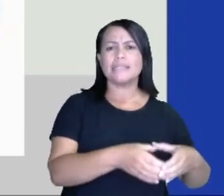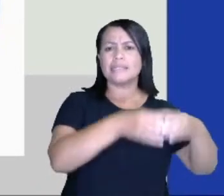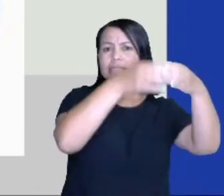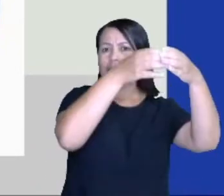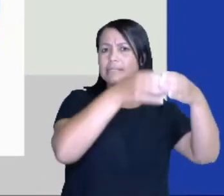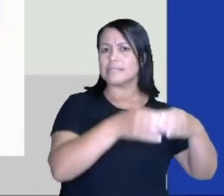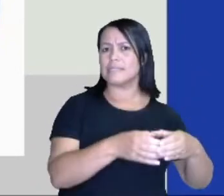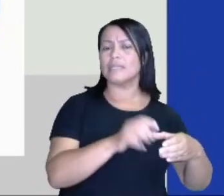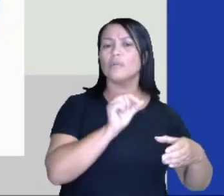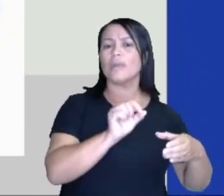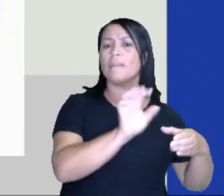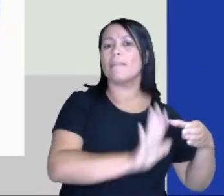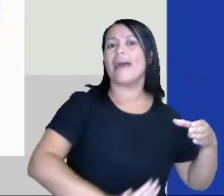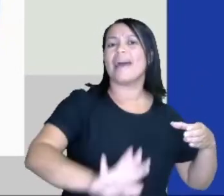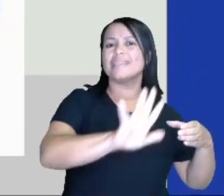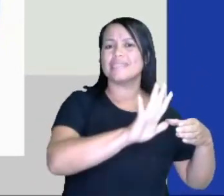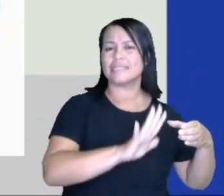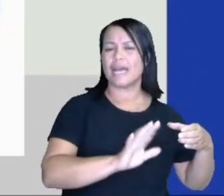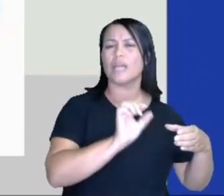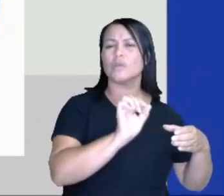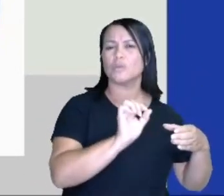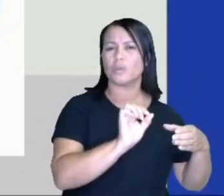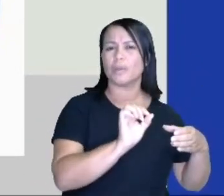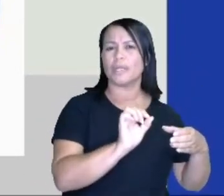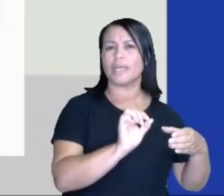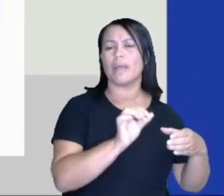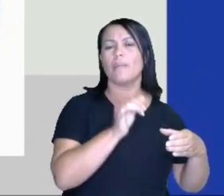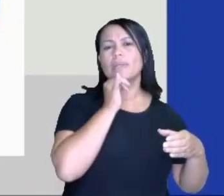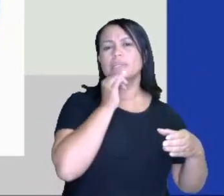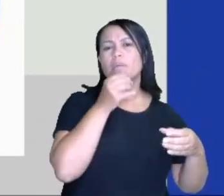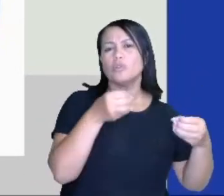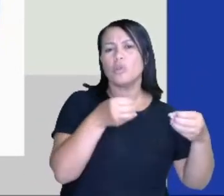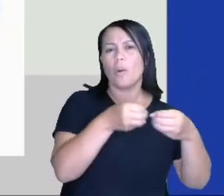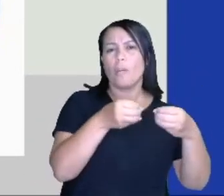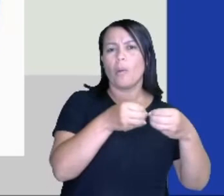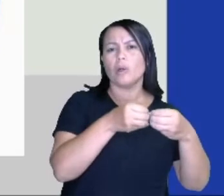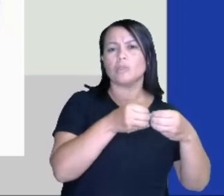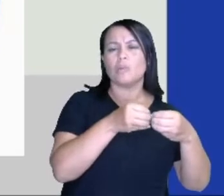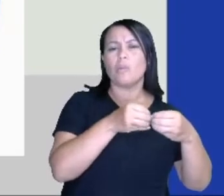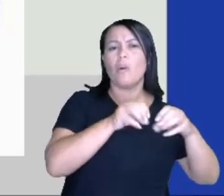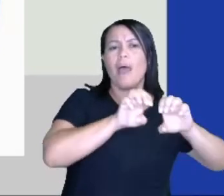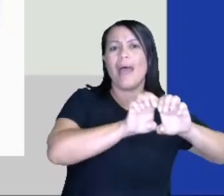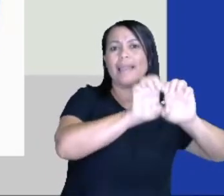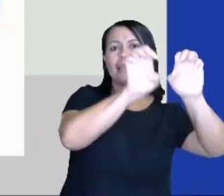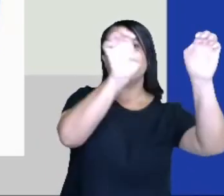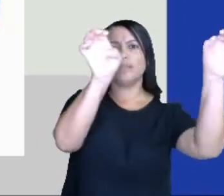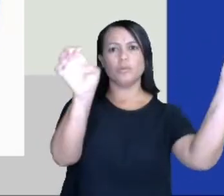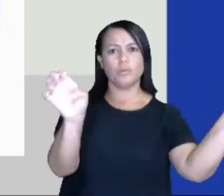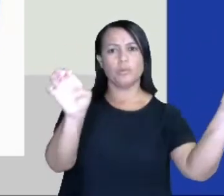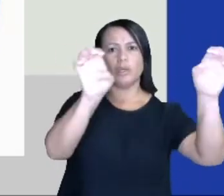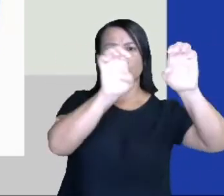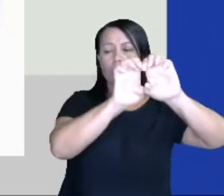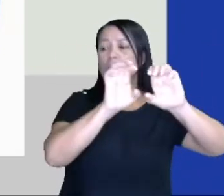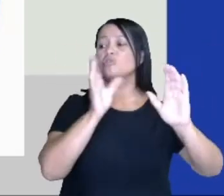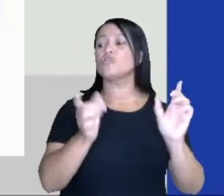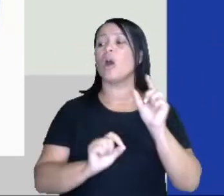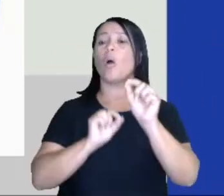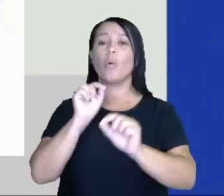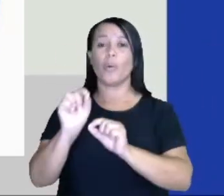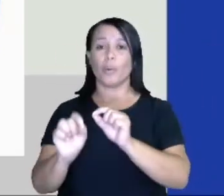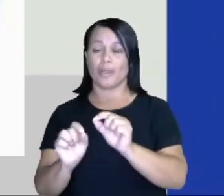específica para as áreas tropicais ou para as áreas próximas à linha do Equador. Já a cônica, ela